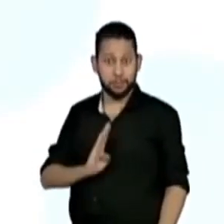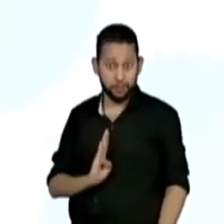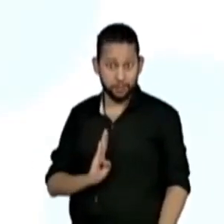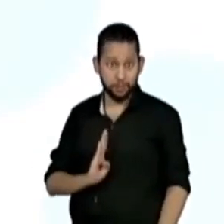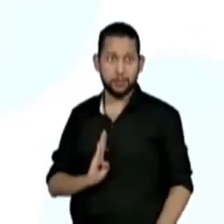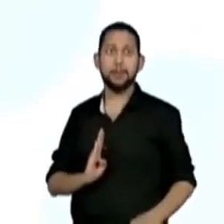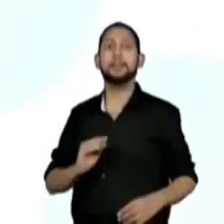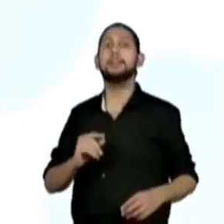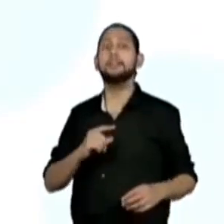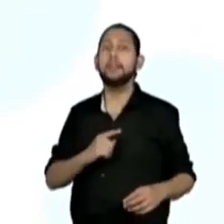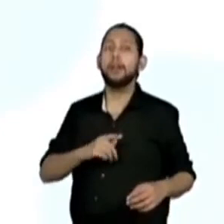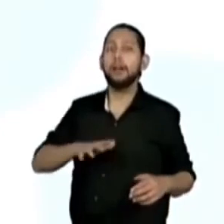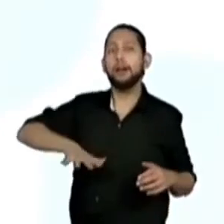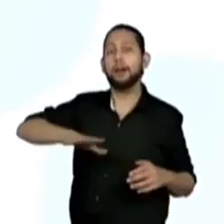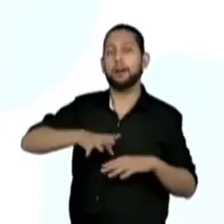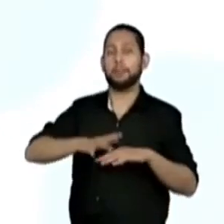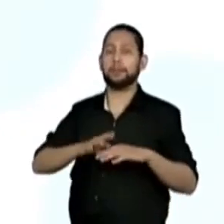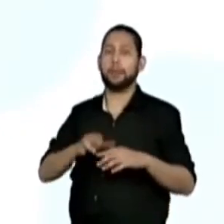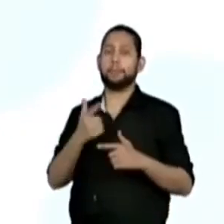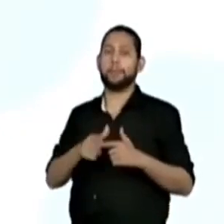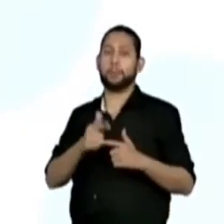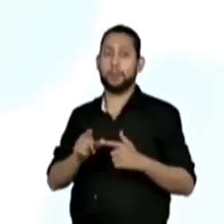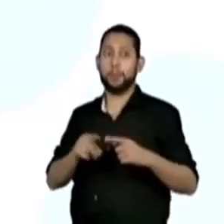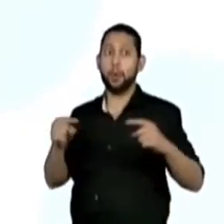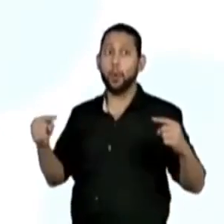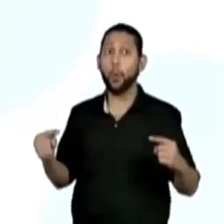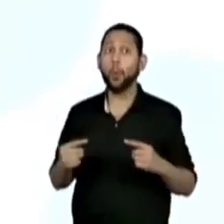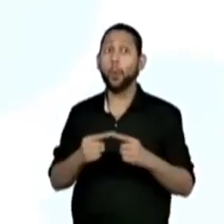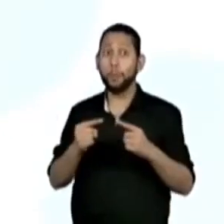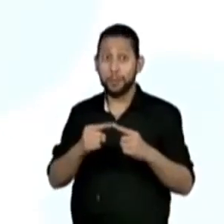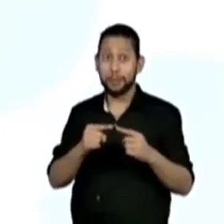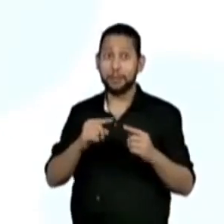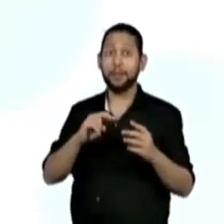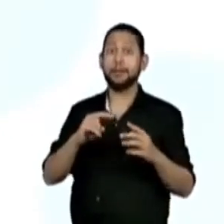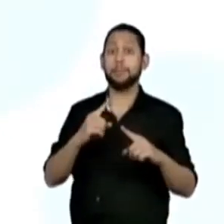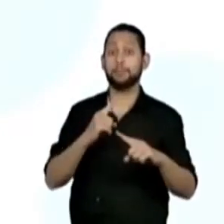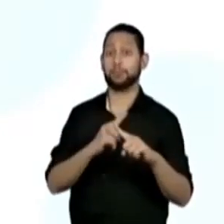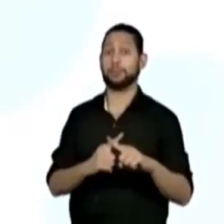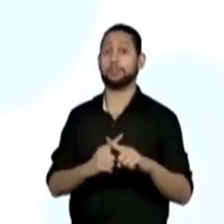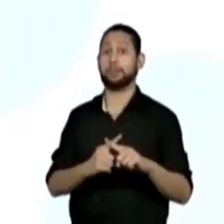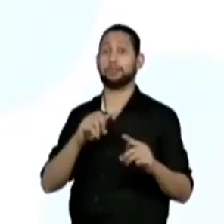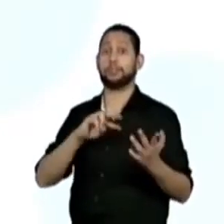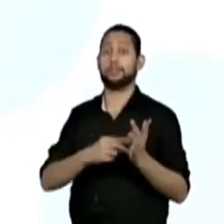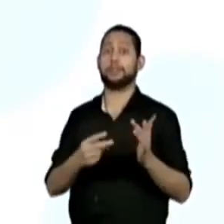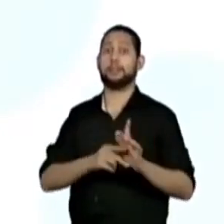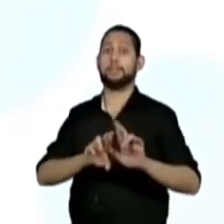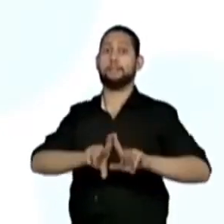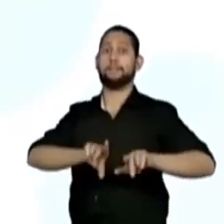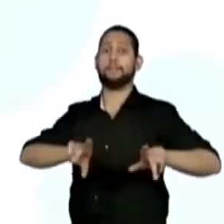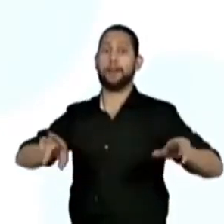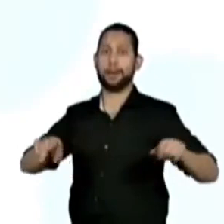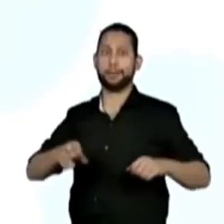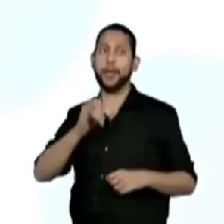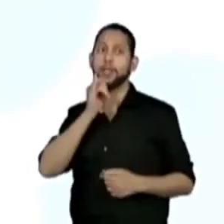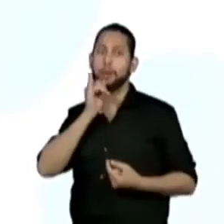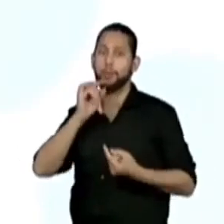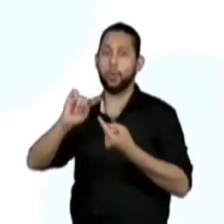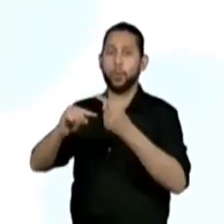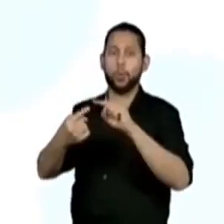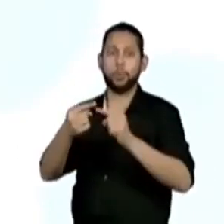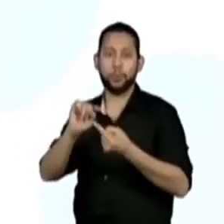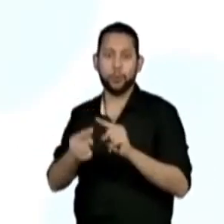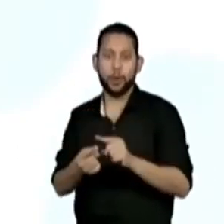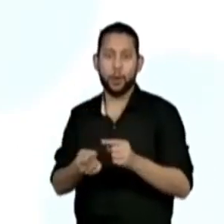e elaborar situações problemas envolvendo diferentes significados da multiplicação combinatória